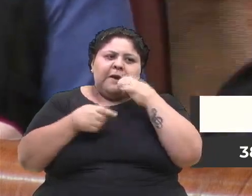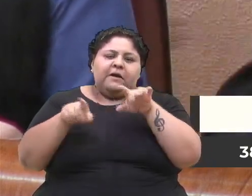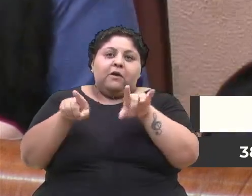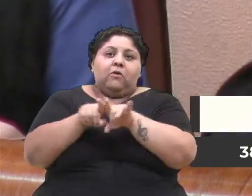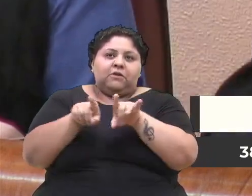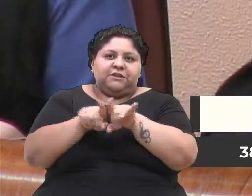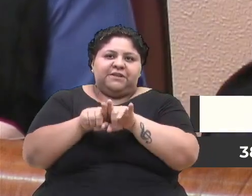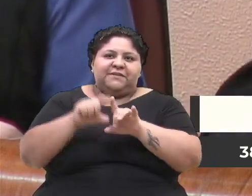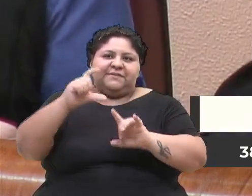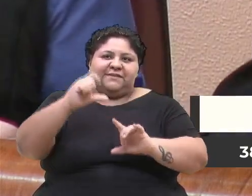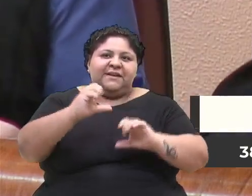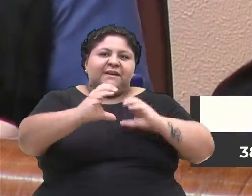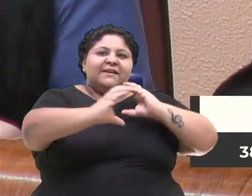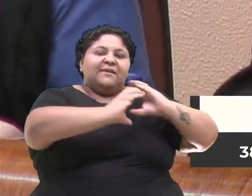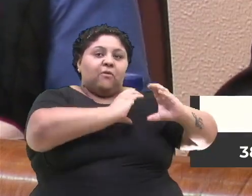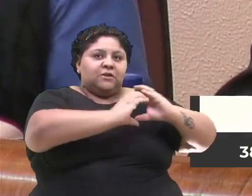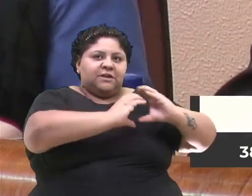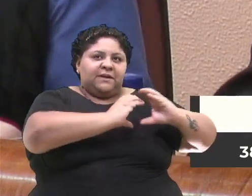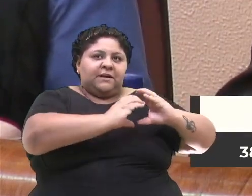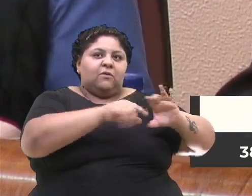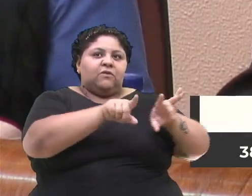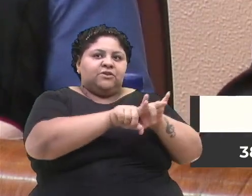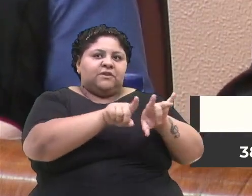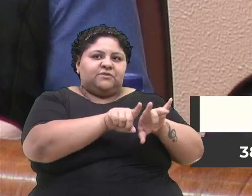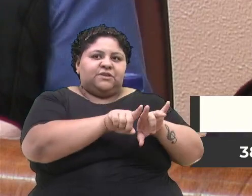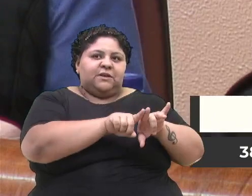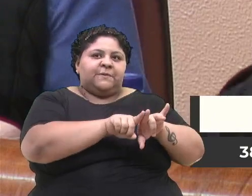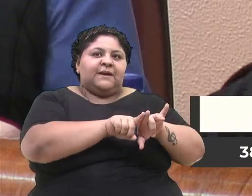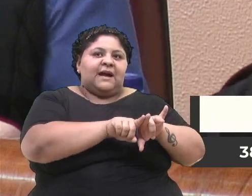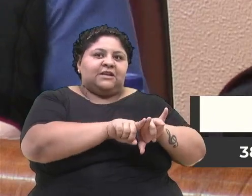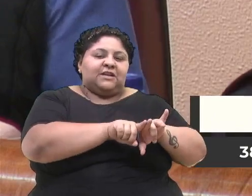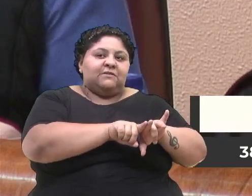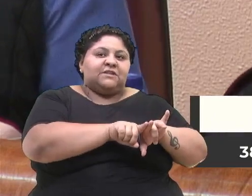Encerradas pequenas comunicações.